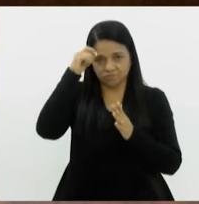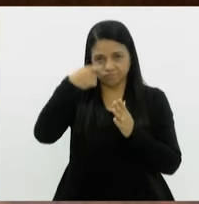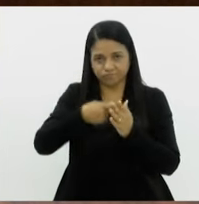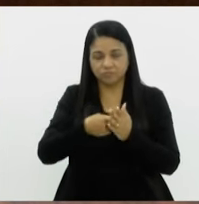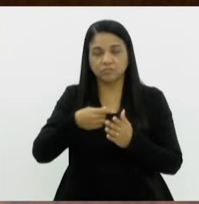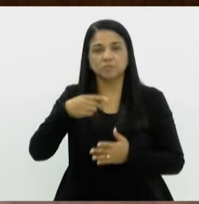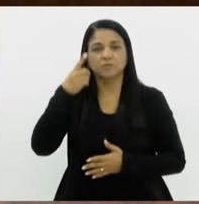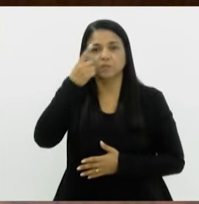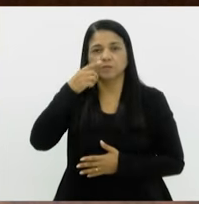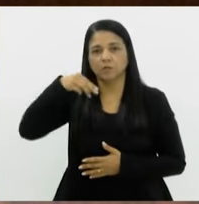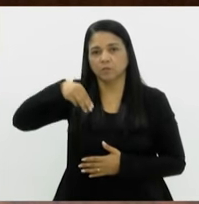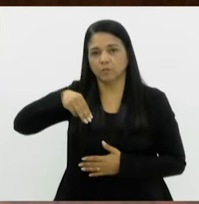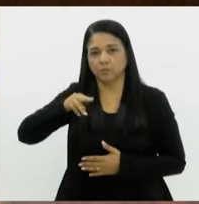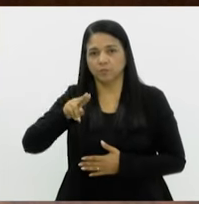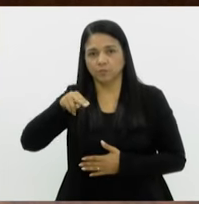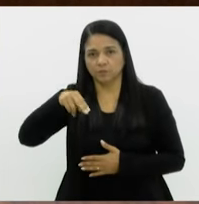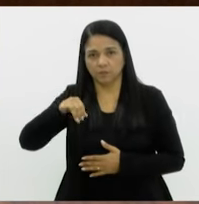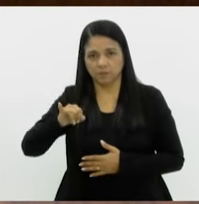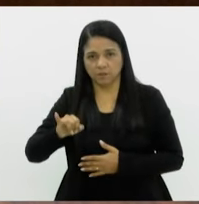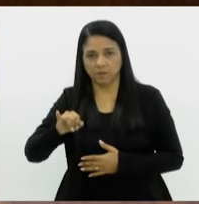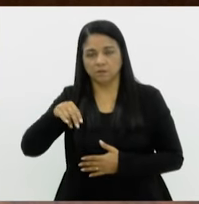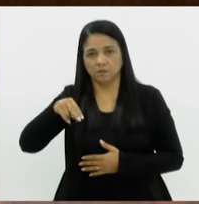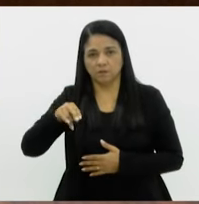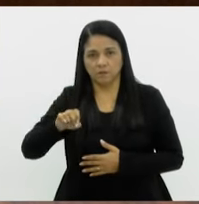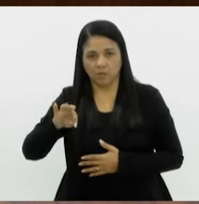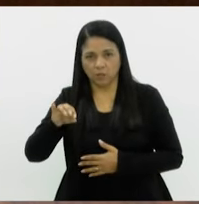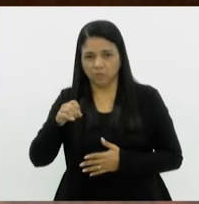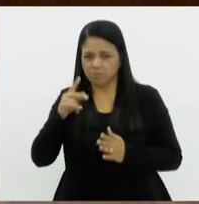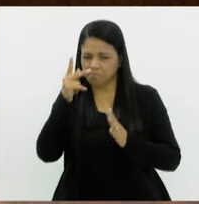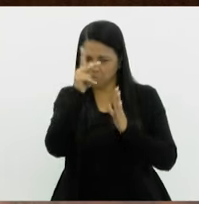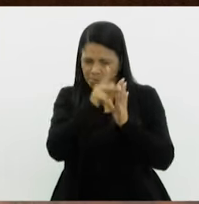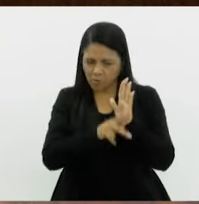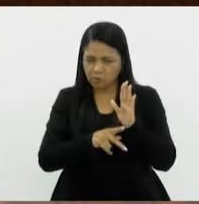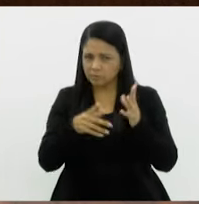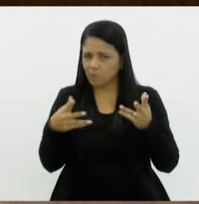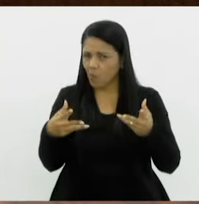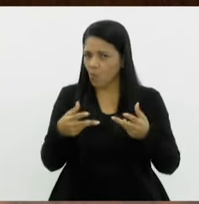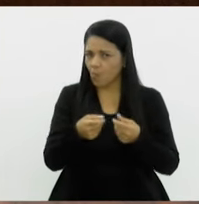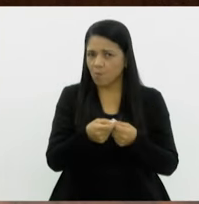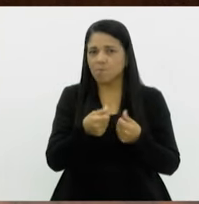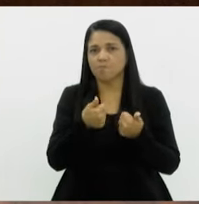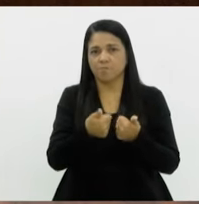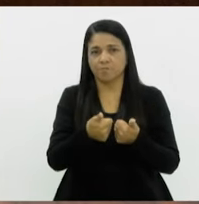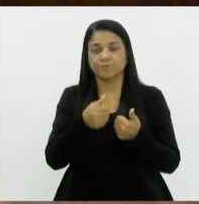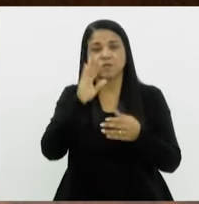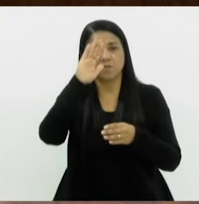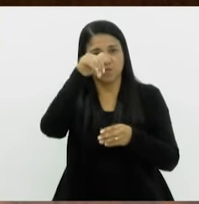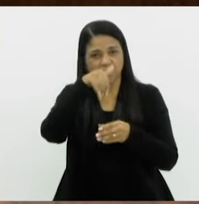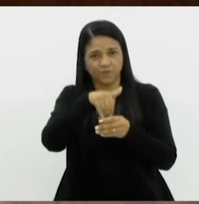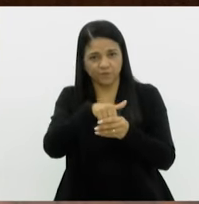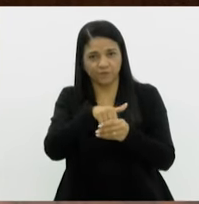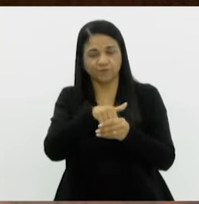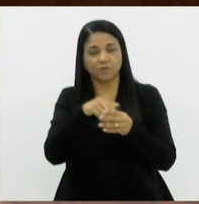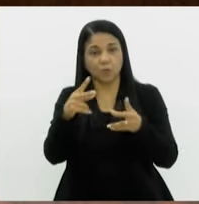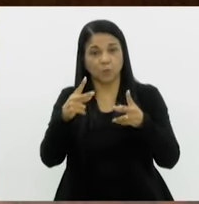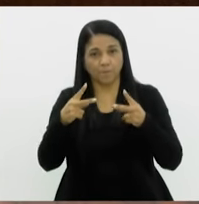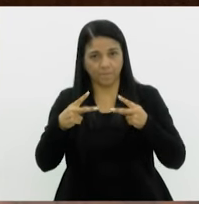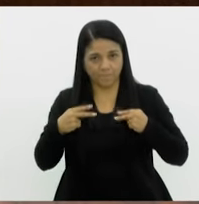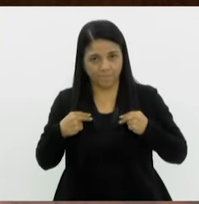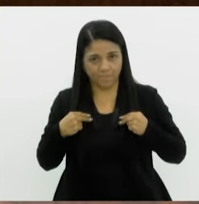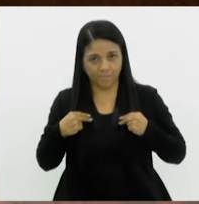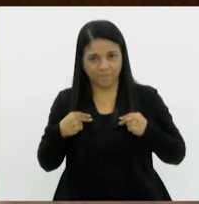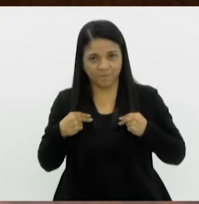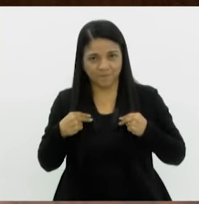Neto, um projeto de muito boa qualidade, e o meu voto no mérito